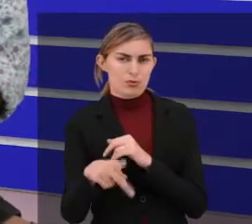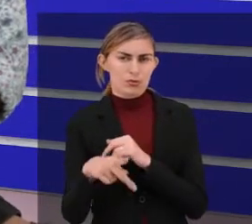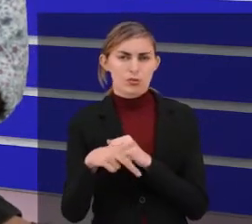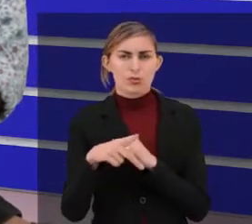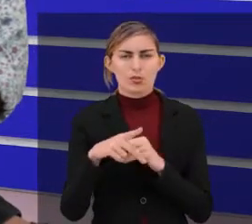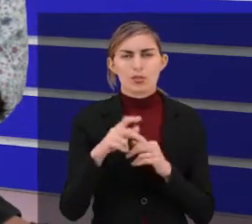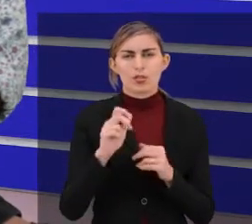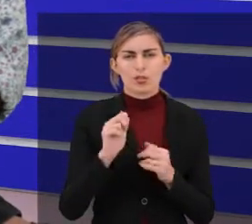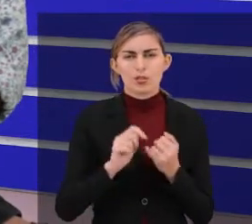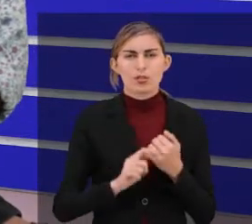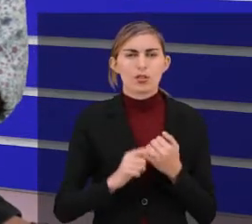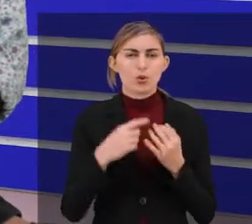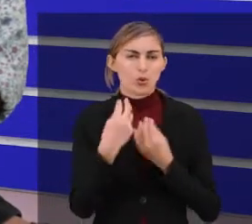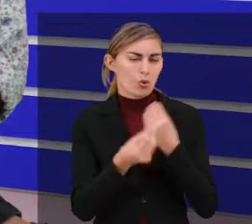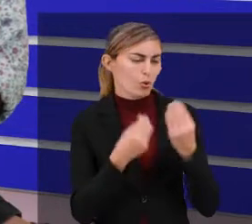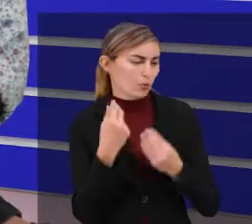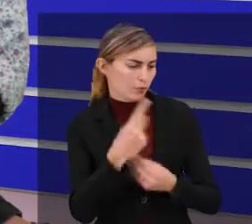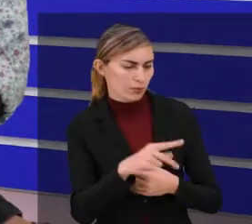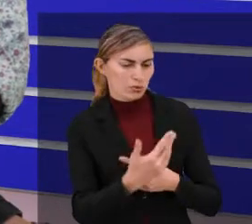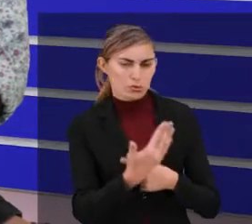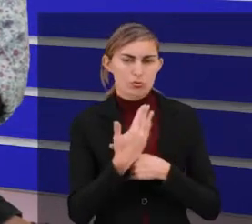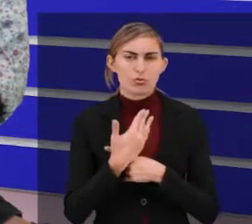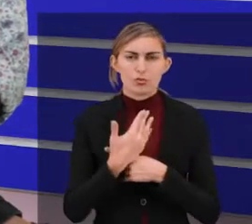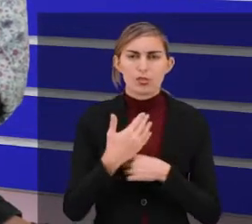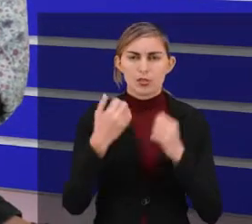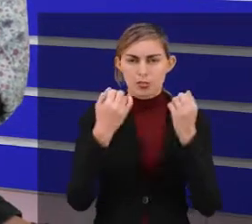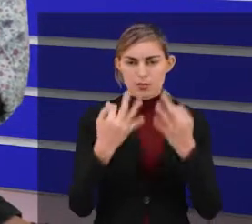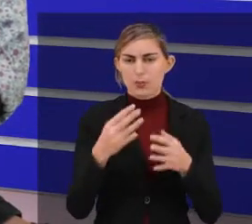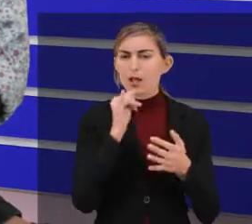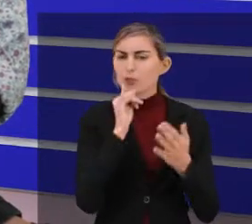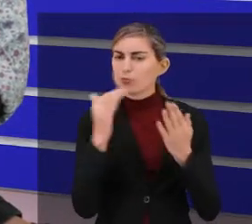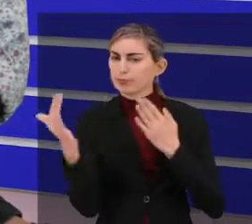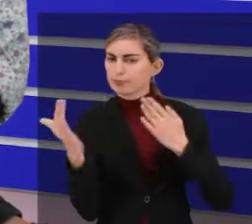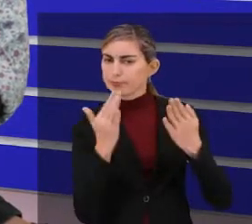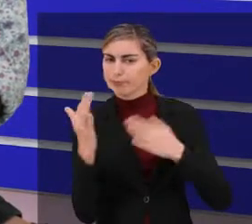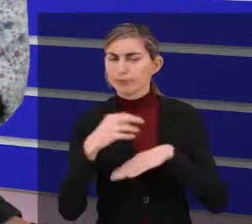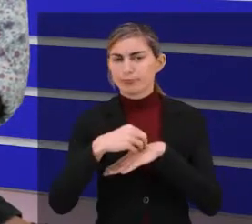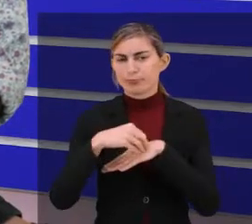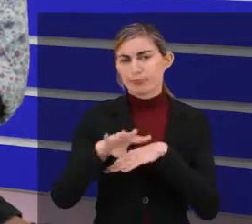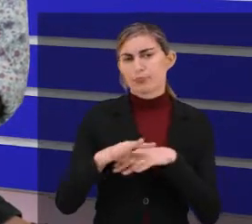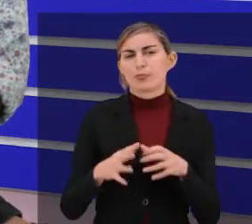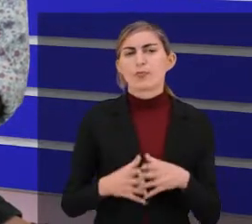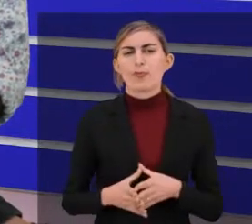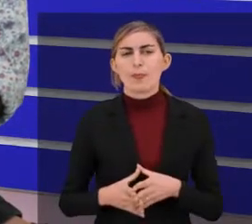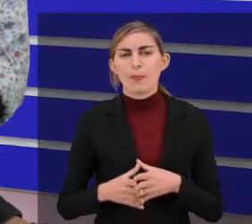professora Andréa como ela pode nos ajudar trazendo alguns exemplos.